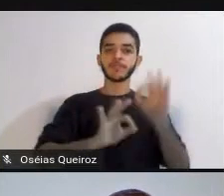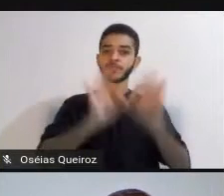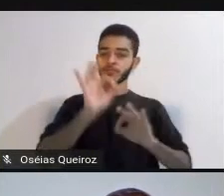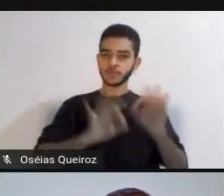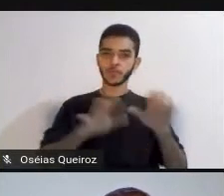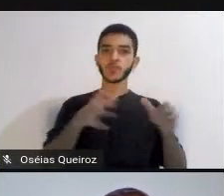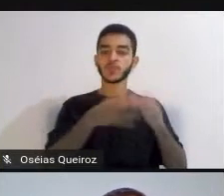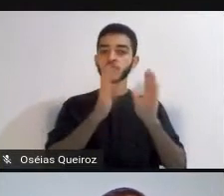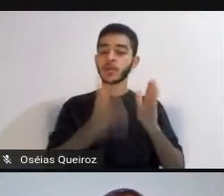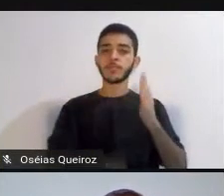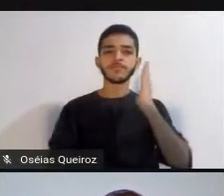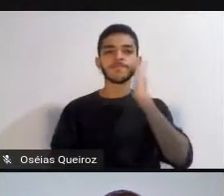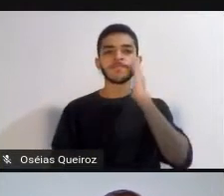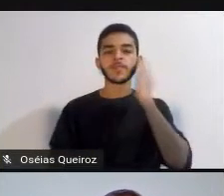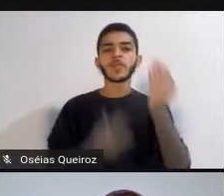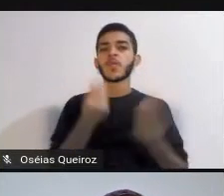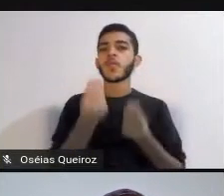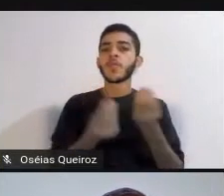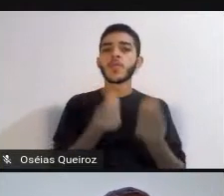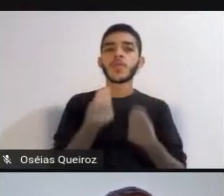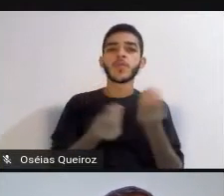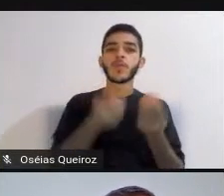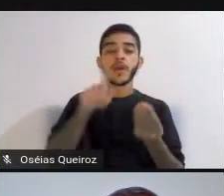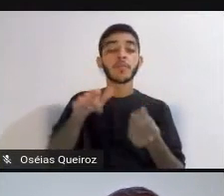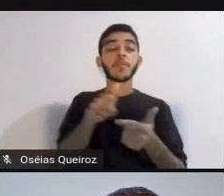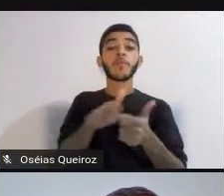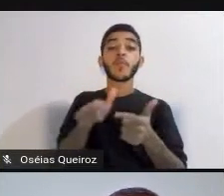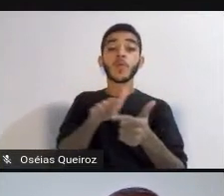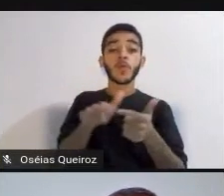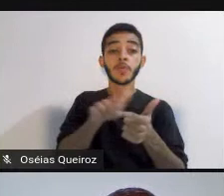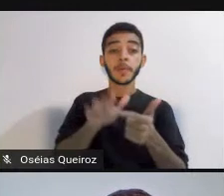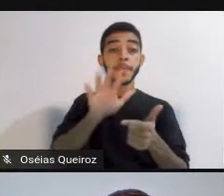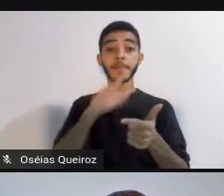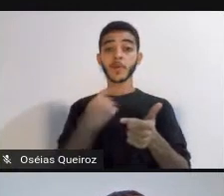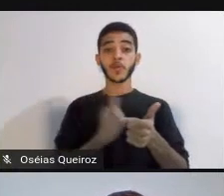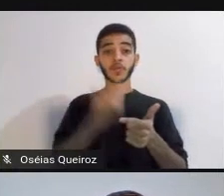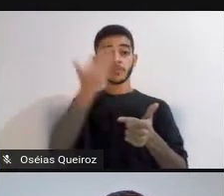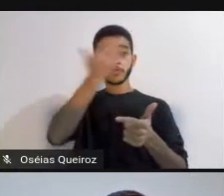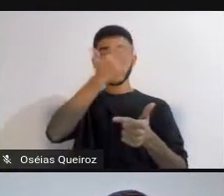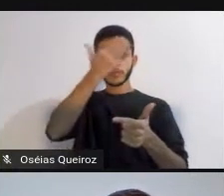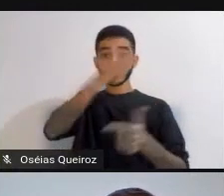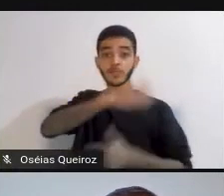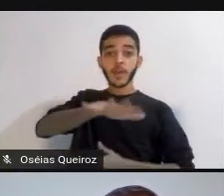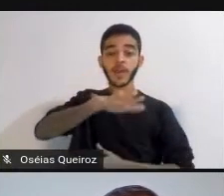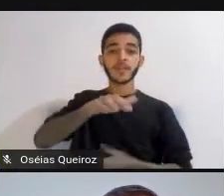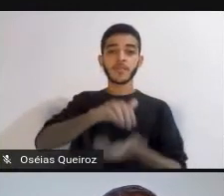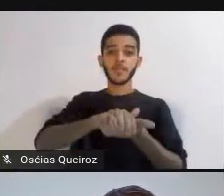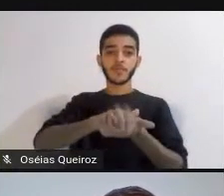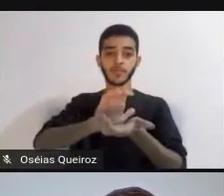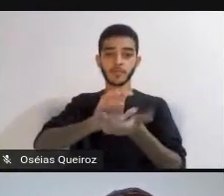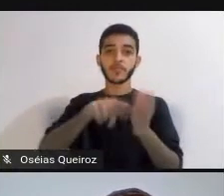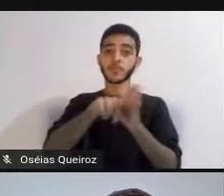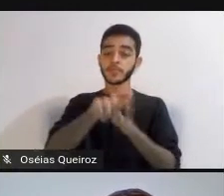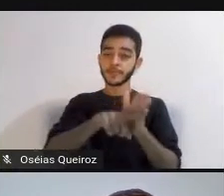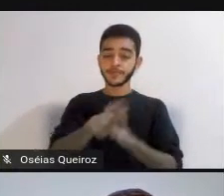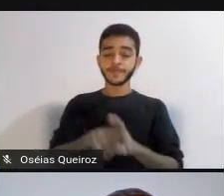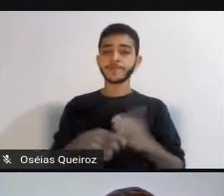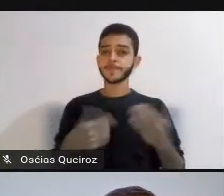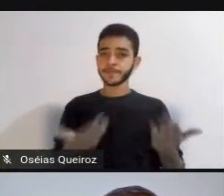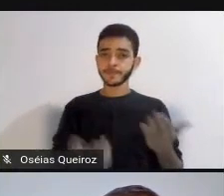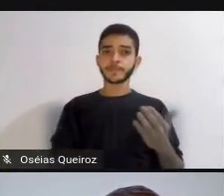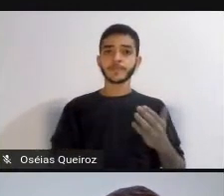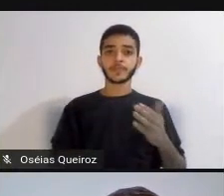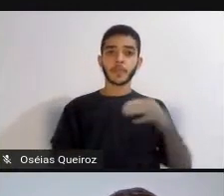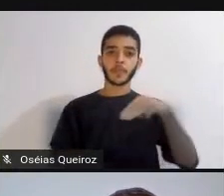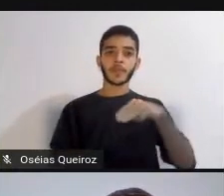e entender como isso pode ser uma ameaça invisível para a ostreicultura. Então, como o